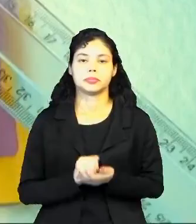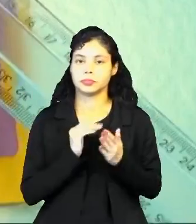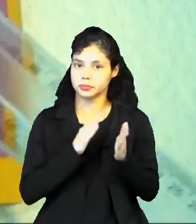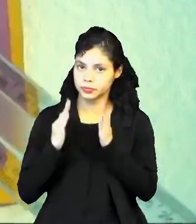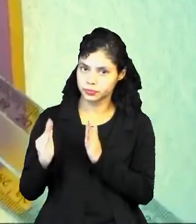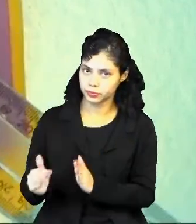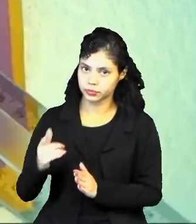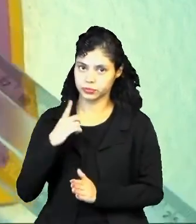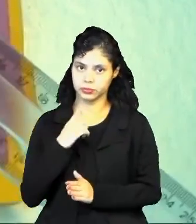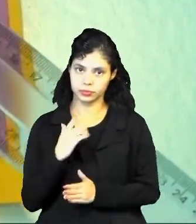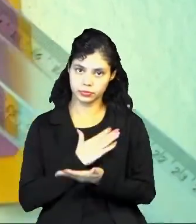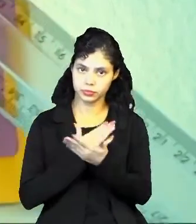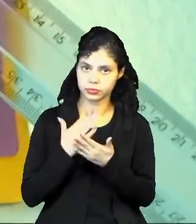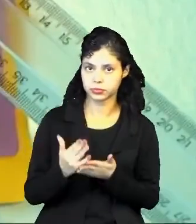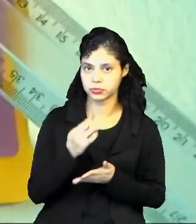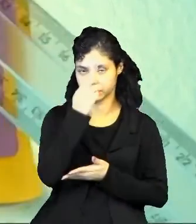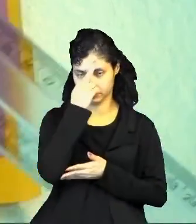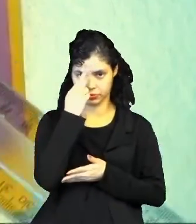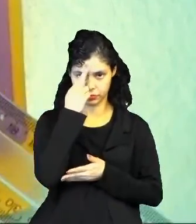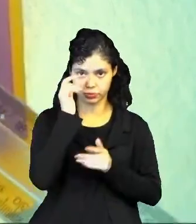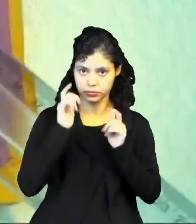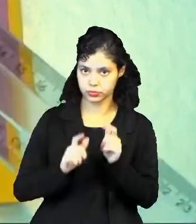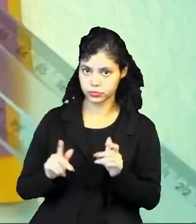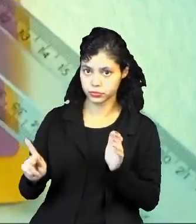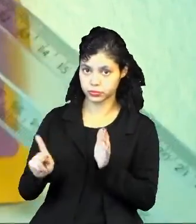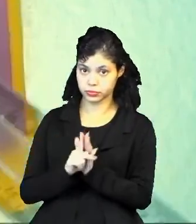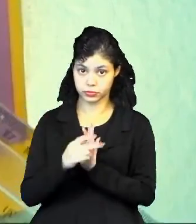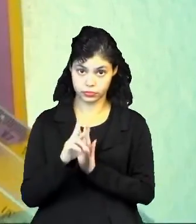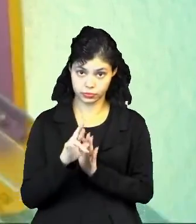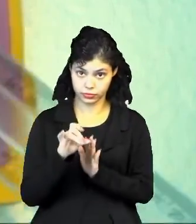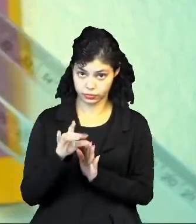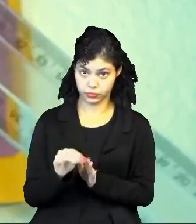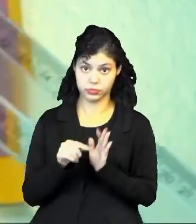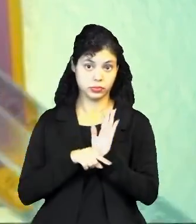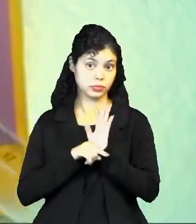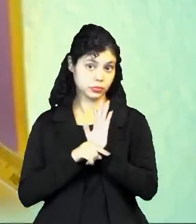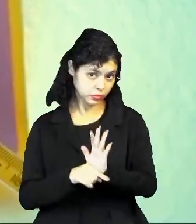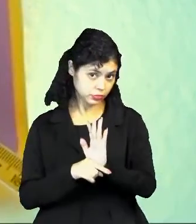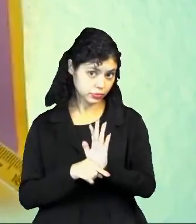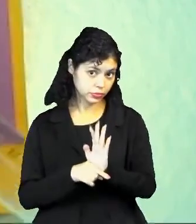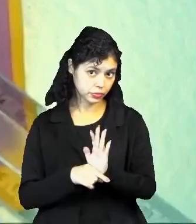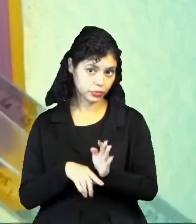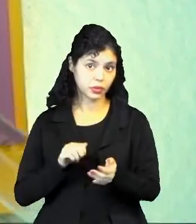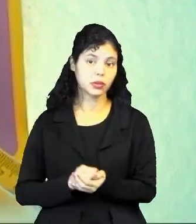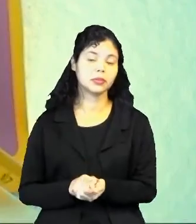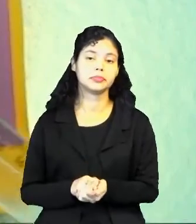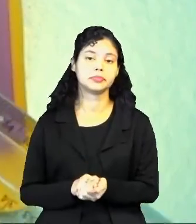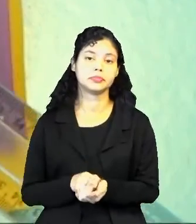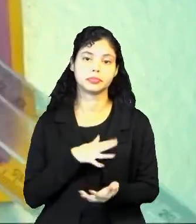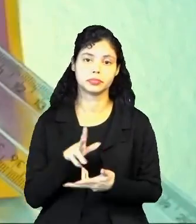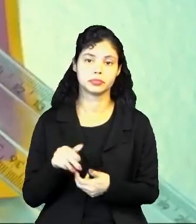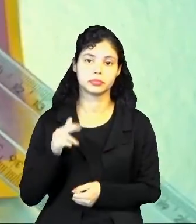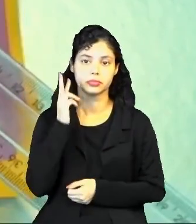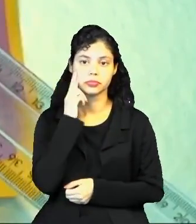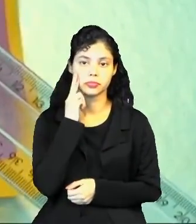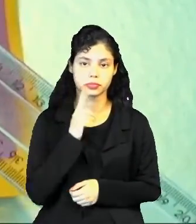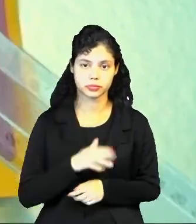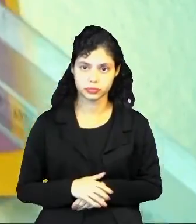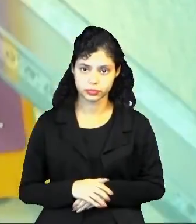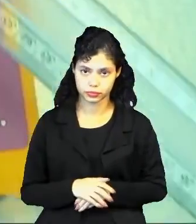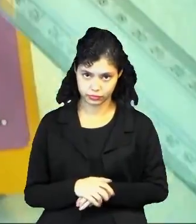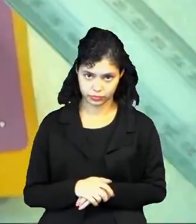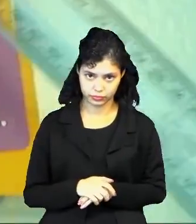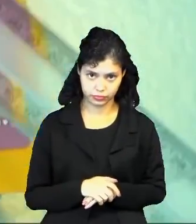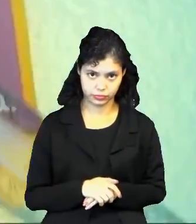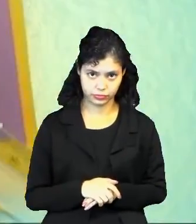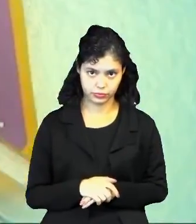né? É a parte do início da história onde os protagonistas são apresentados no seu mundo normal, tá?